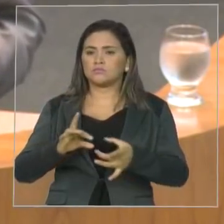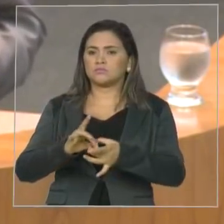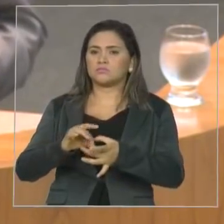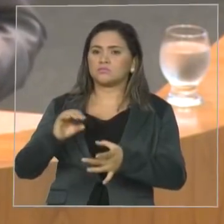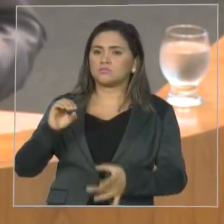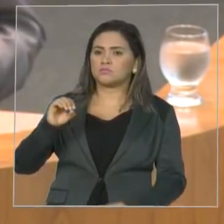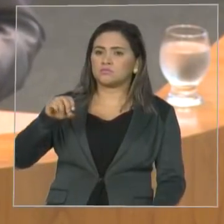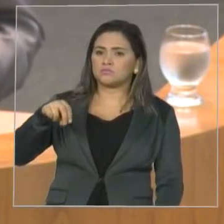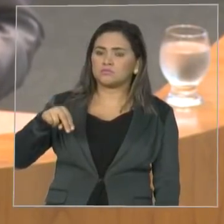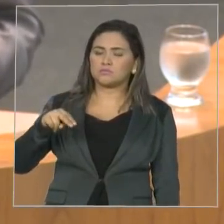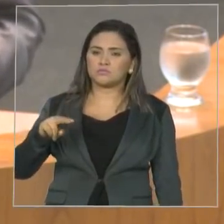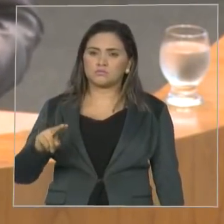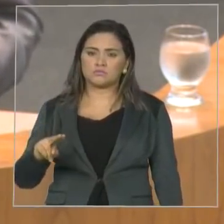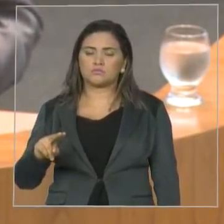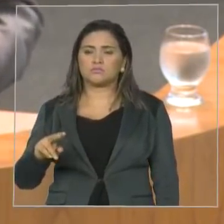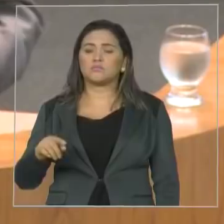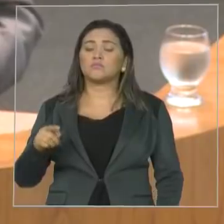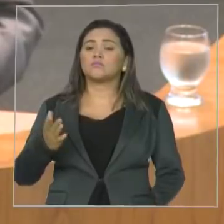Constituição.